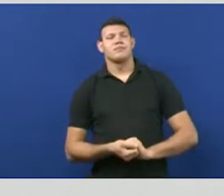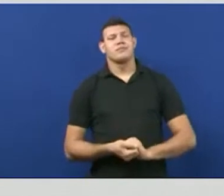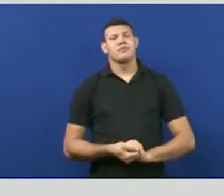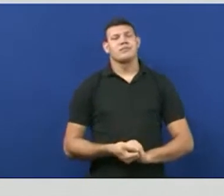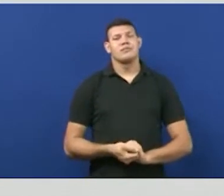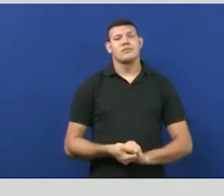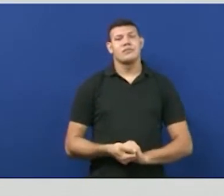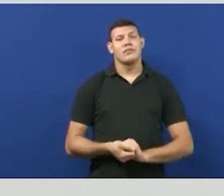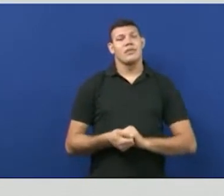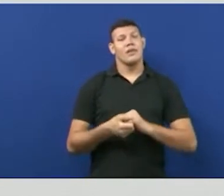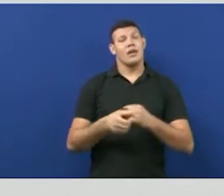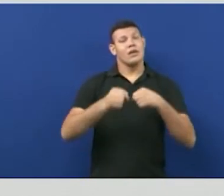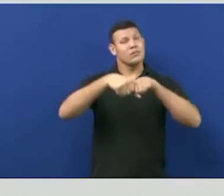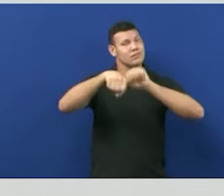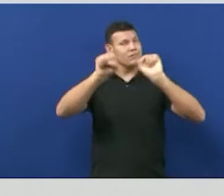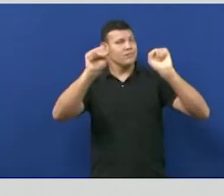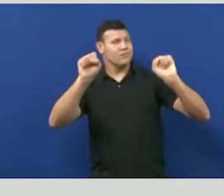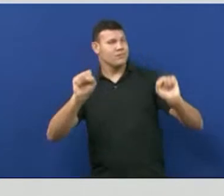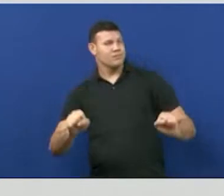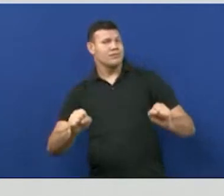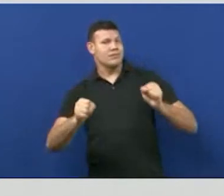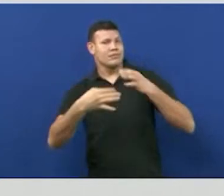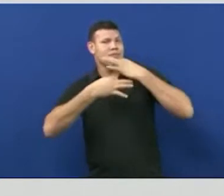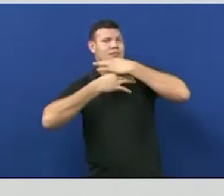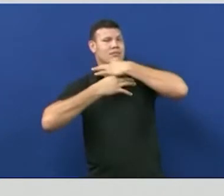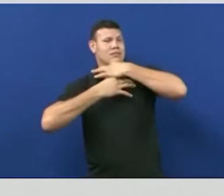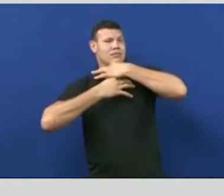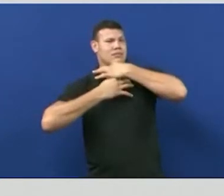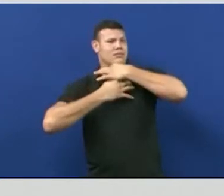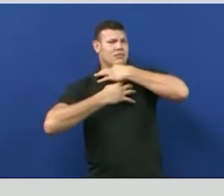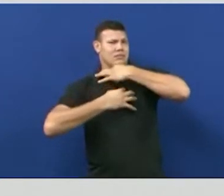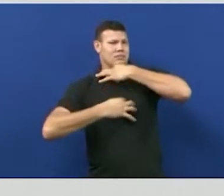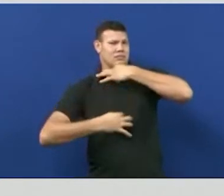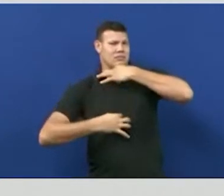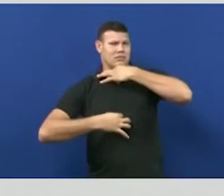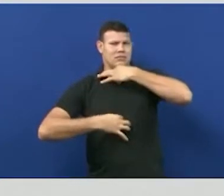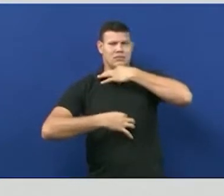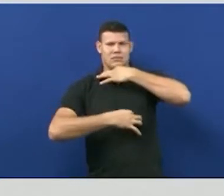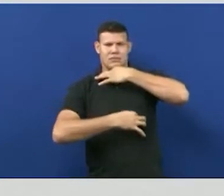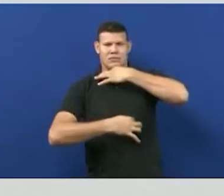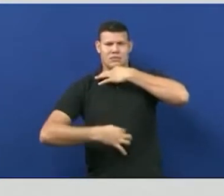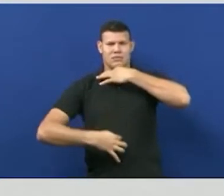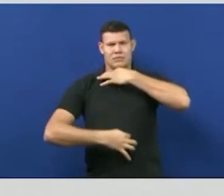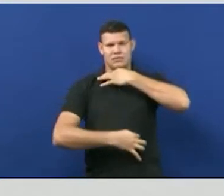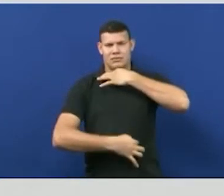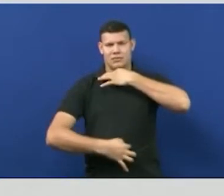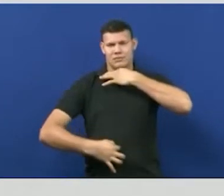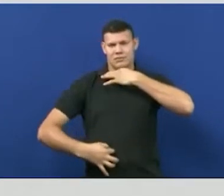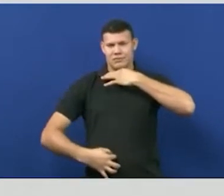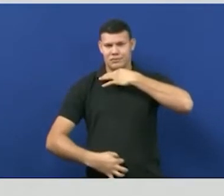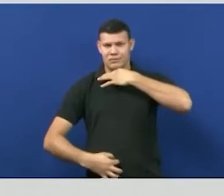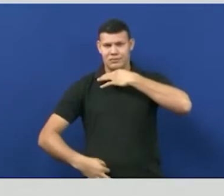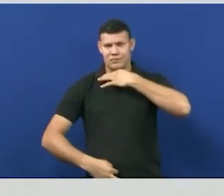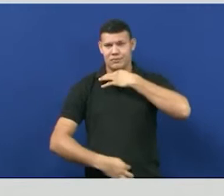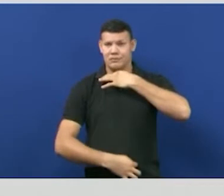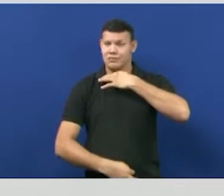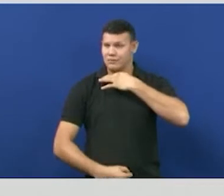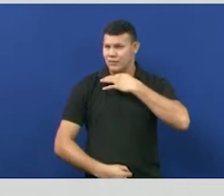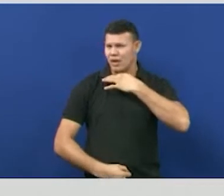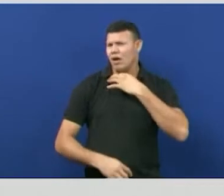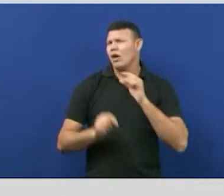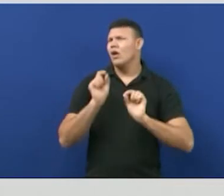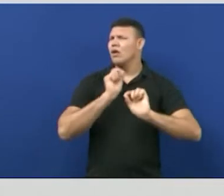O sistema digestório, ele é encarregado de digerir, de transformar e realizar a digestão